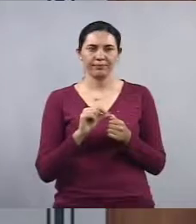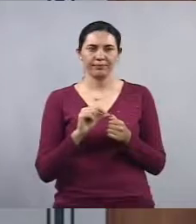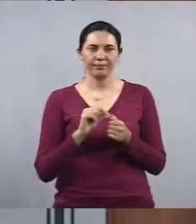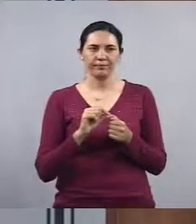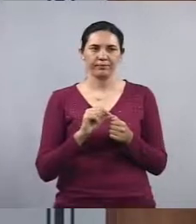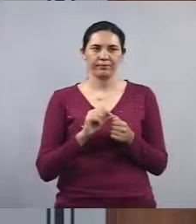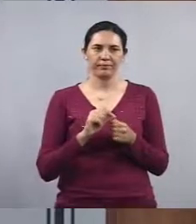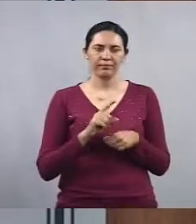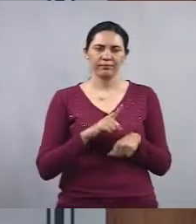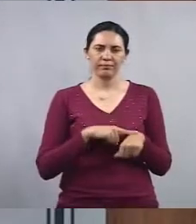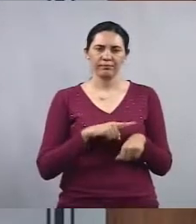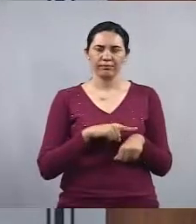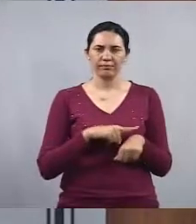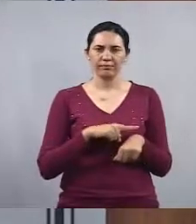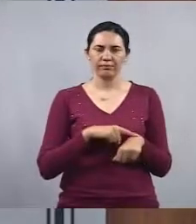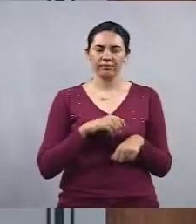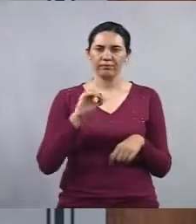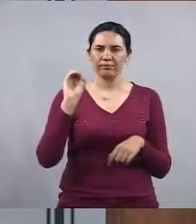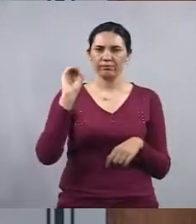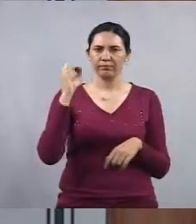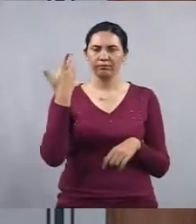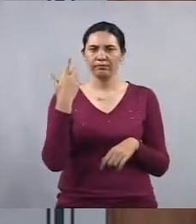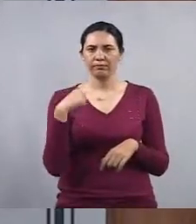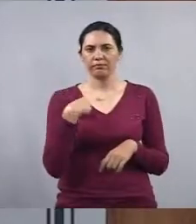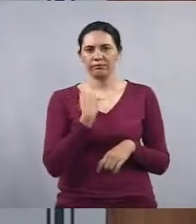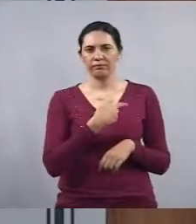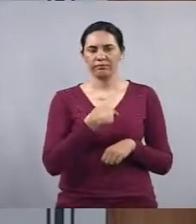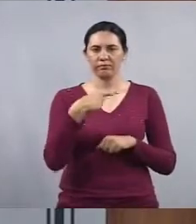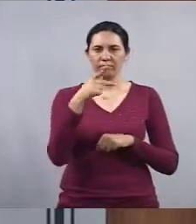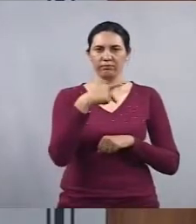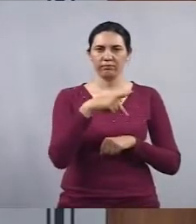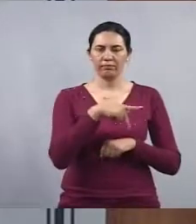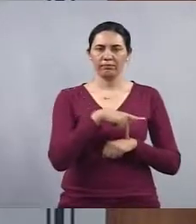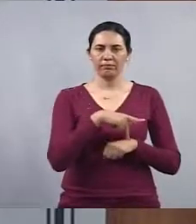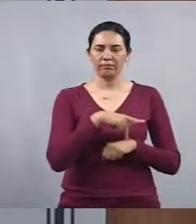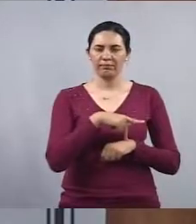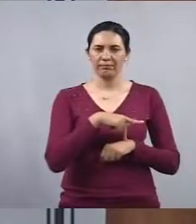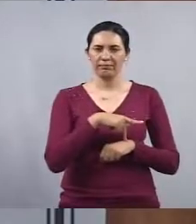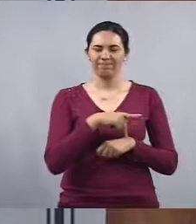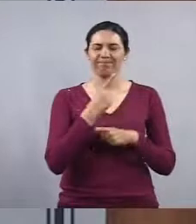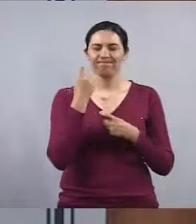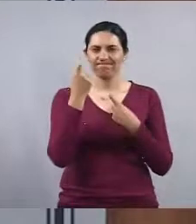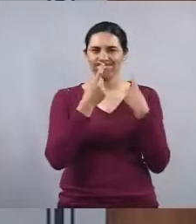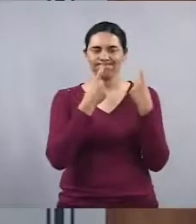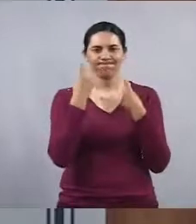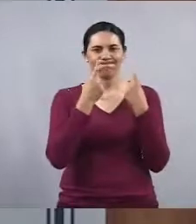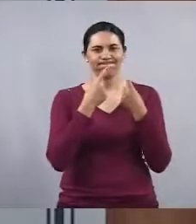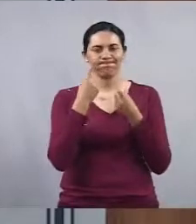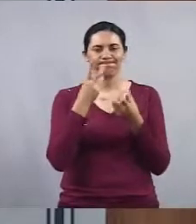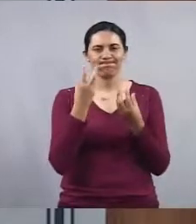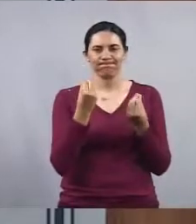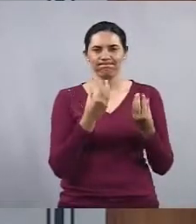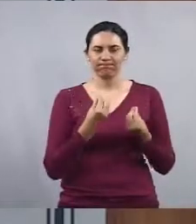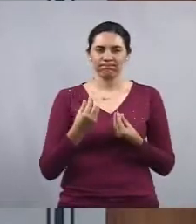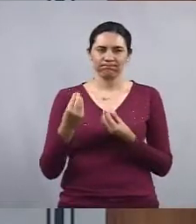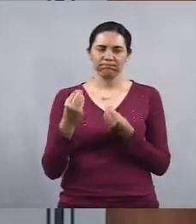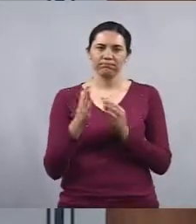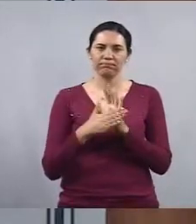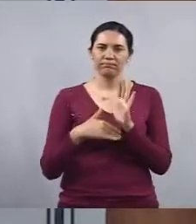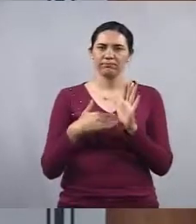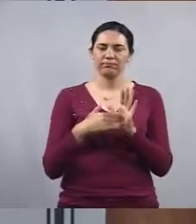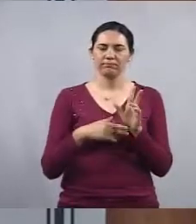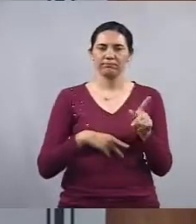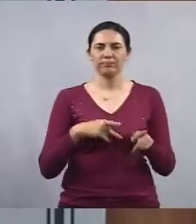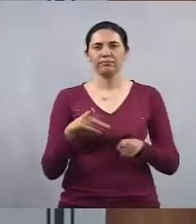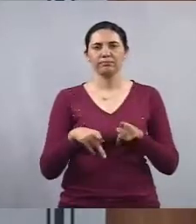é o momento que vem ocorrendo em nosso país de muita preocupação de de toda a